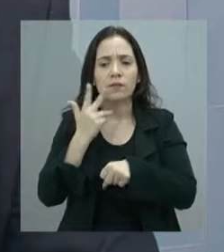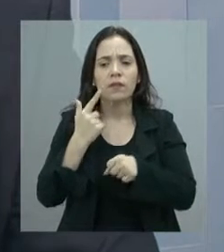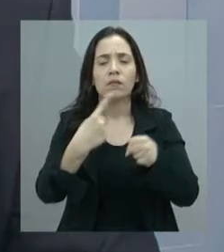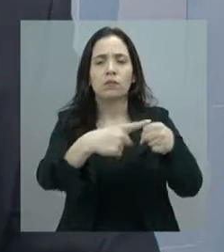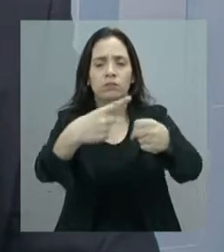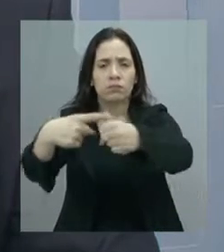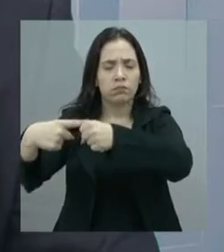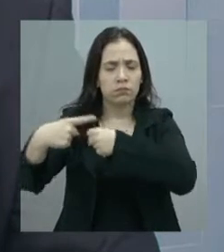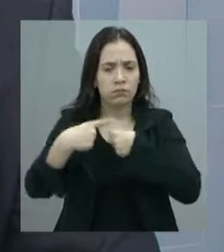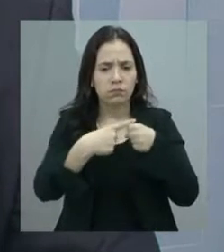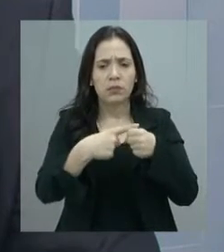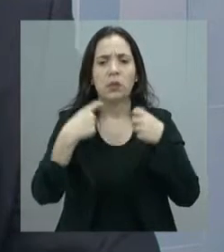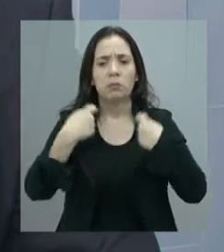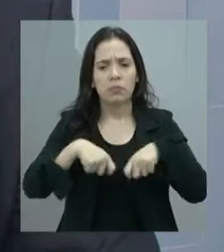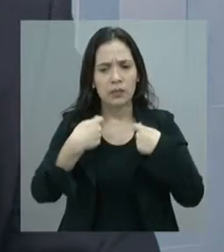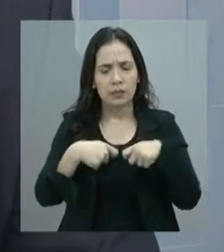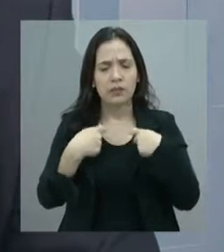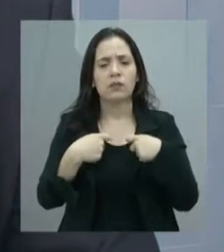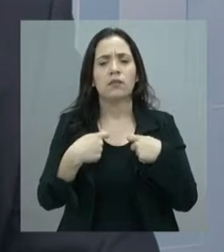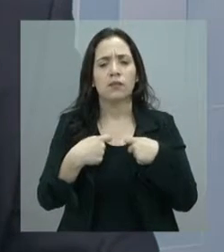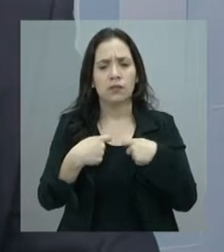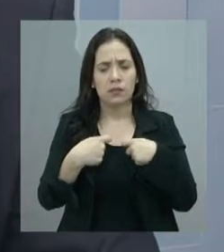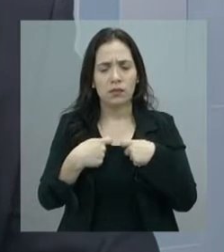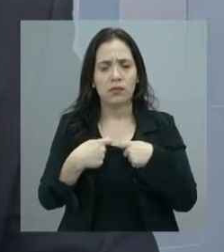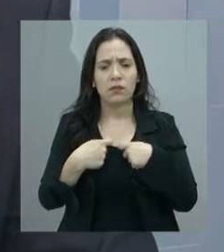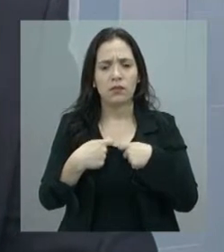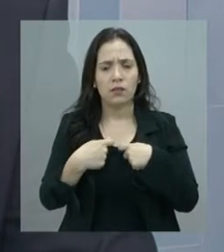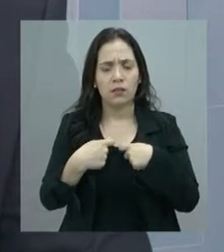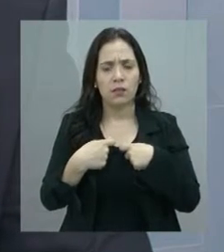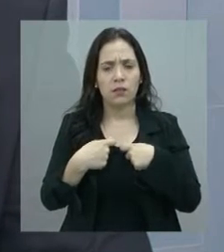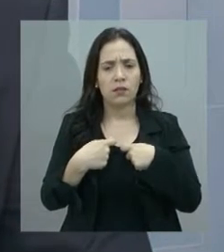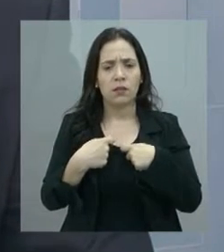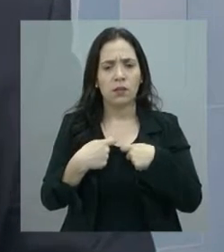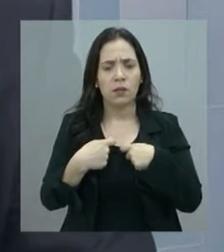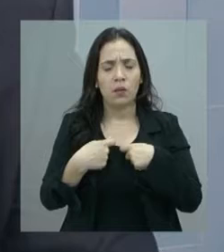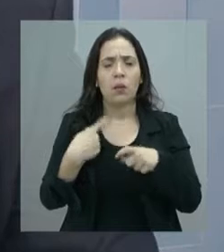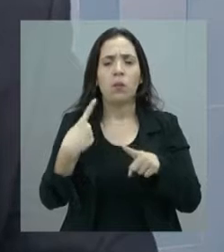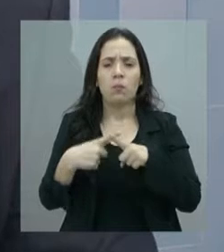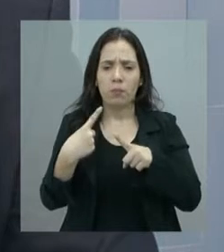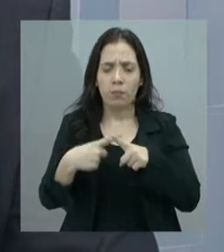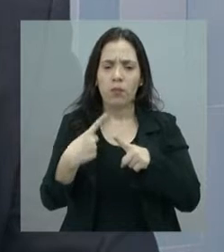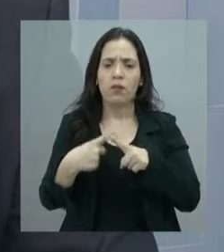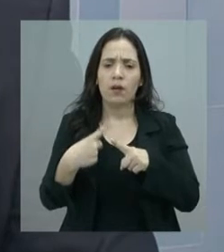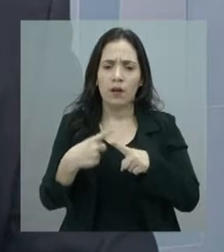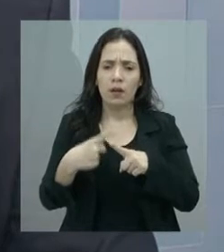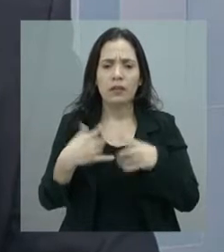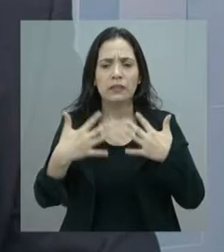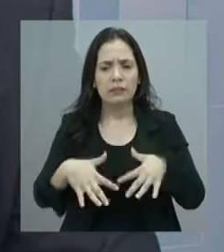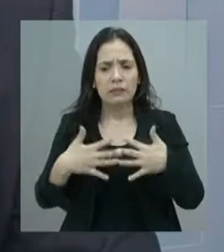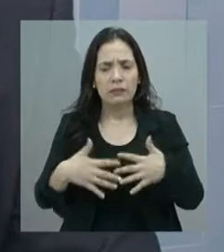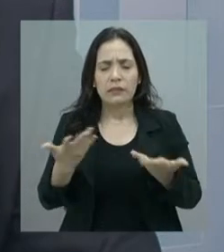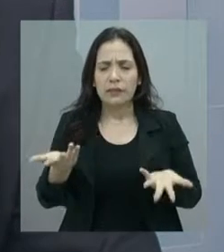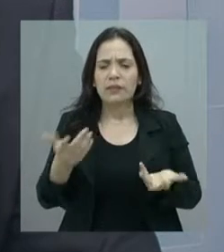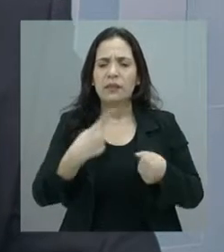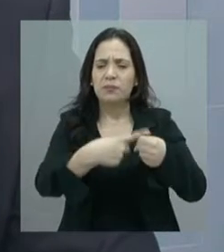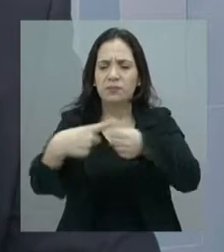Estado... Acompanhe isso mais. Acompanhe isso, a Procap acompanhe, porque realmente é um caminho muito grande de corrupção no